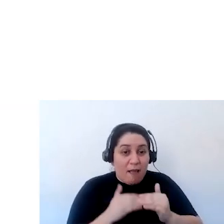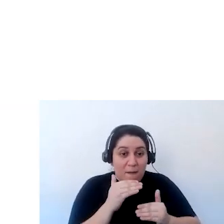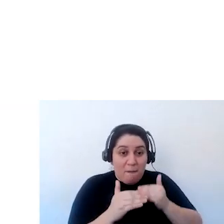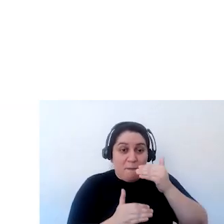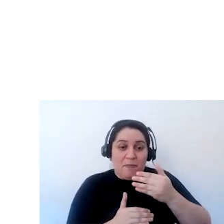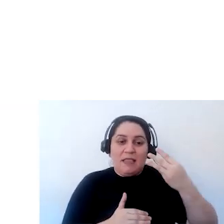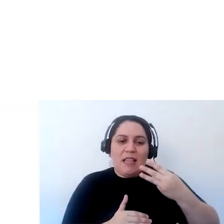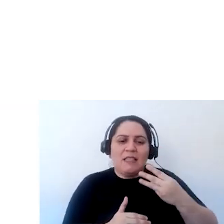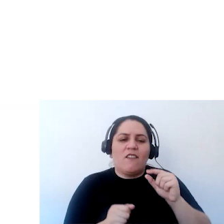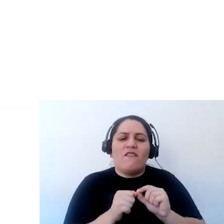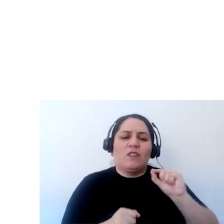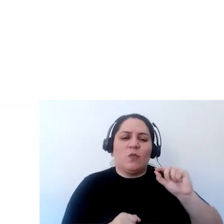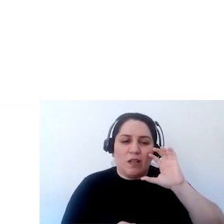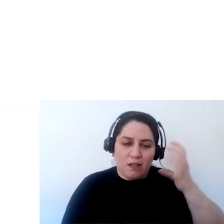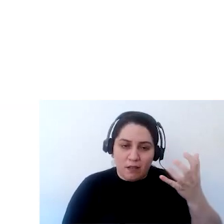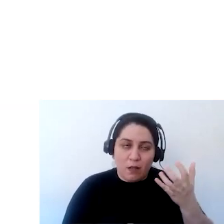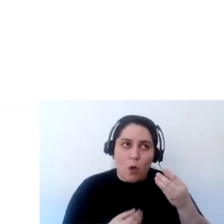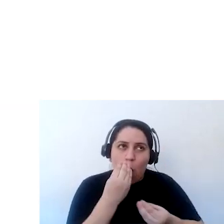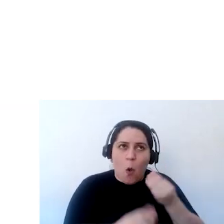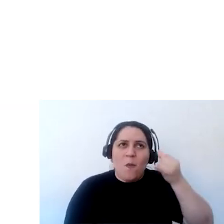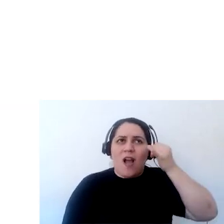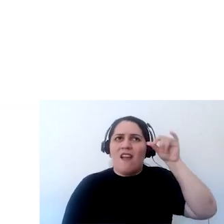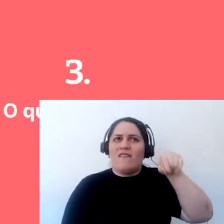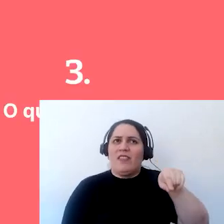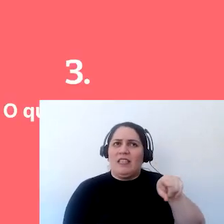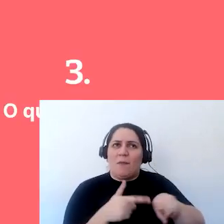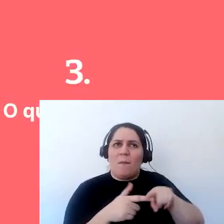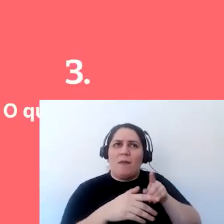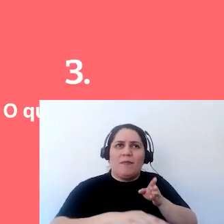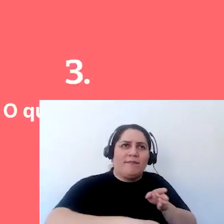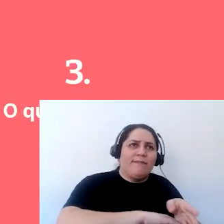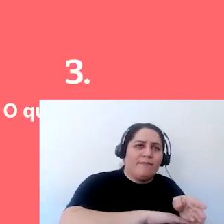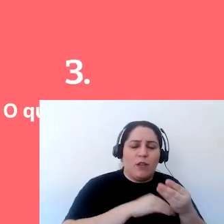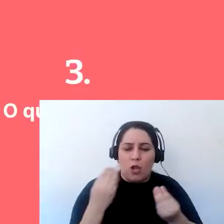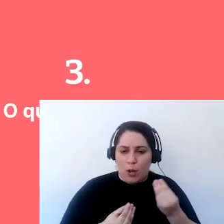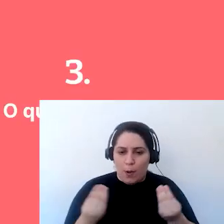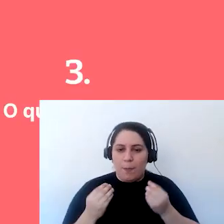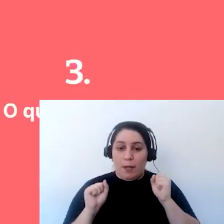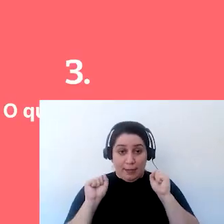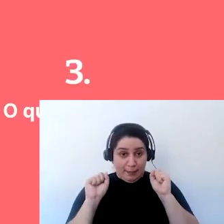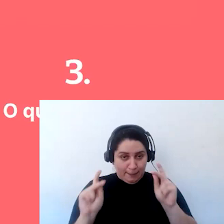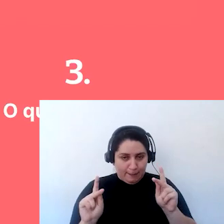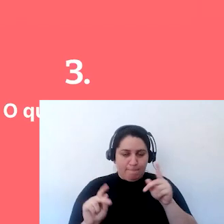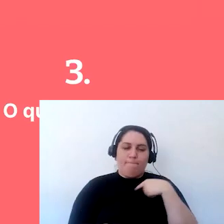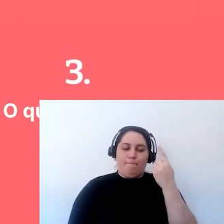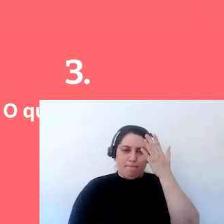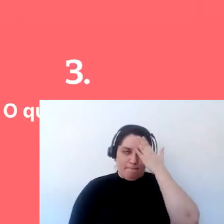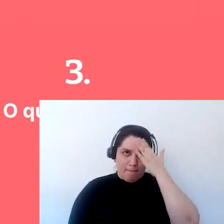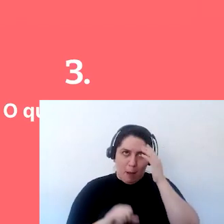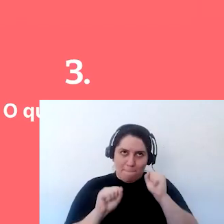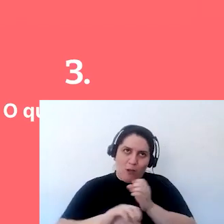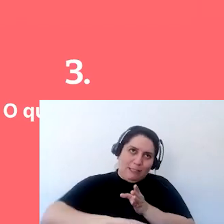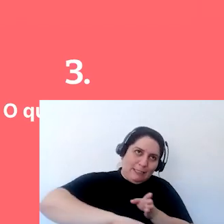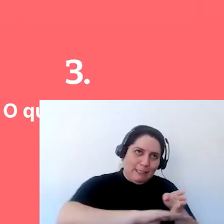que a gente faz para evitar que isso aconteça. E beleza, a gente entendeu que podem atacar o servidor